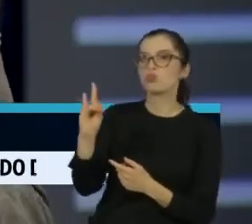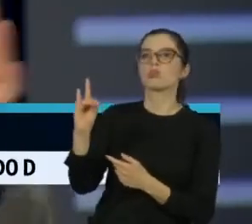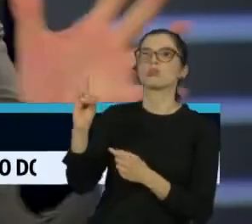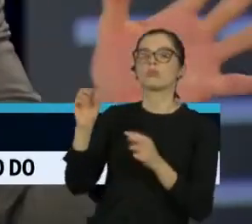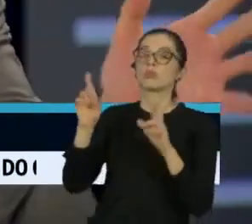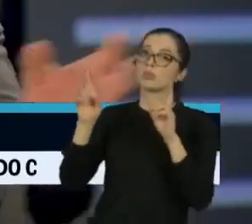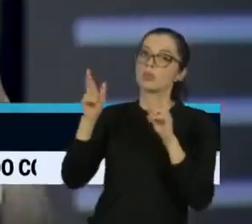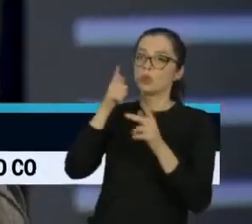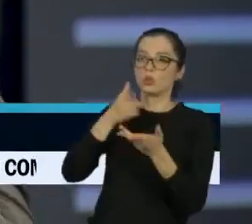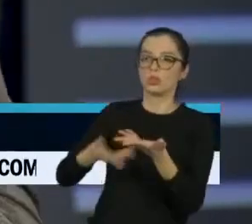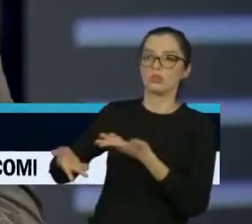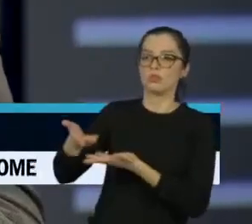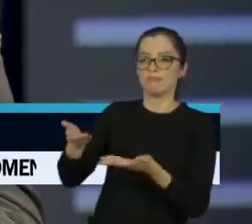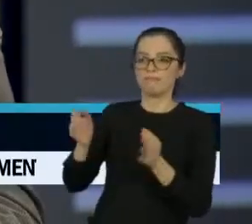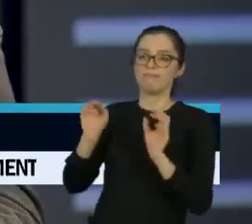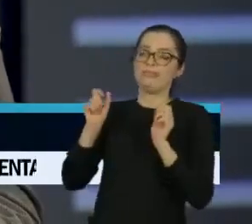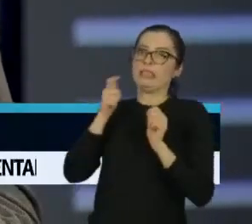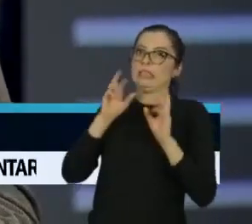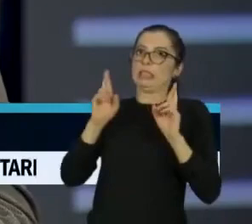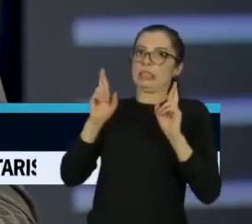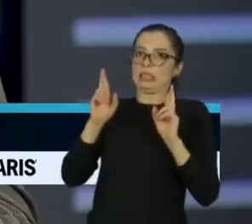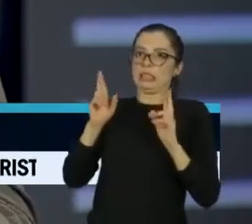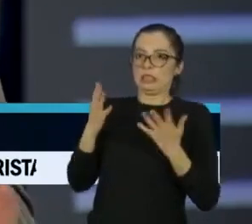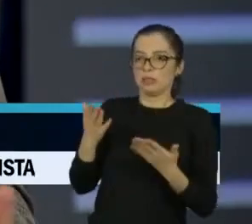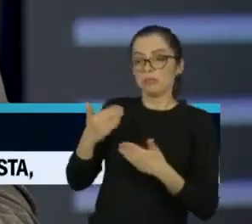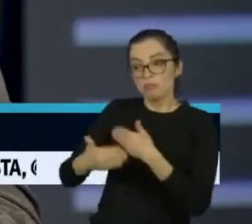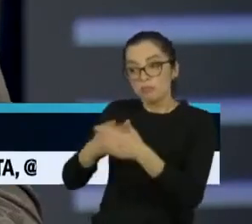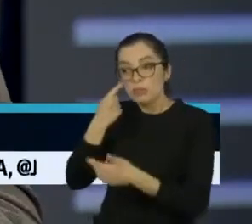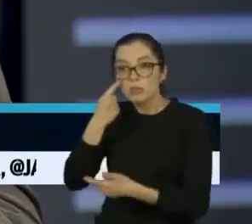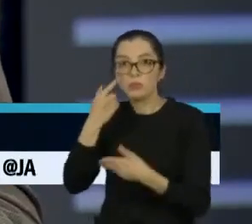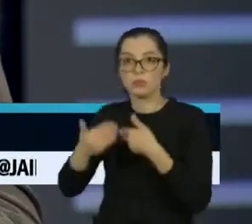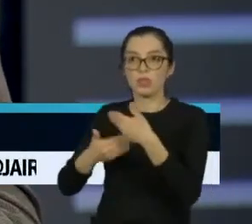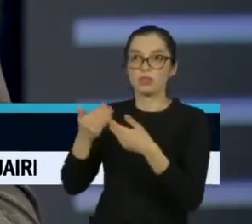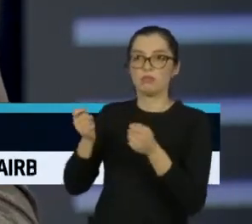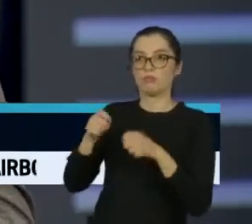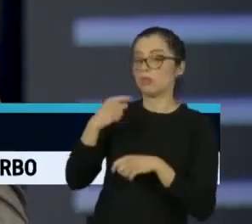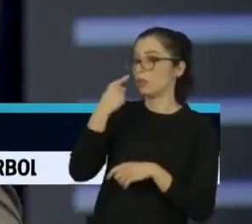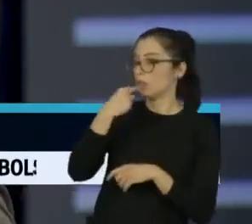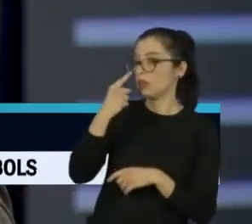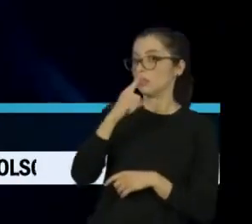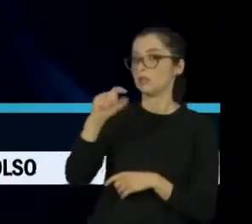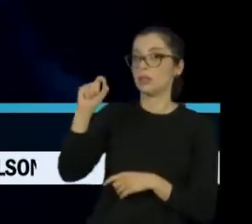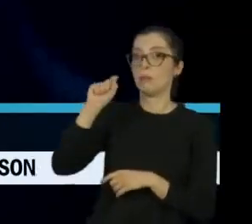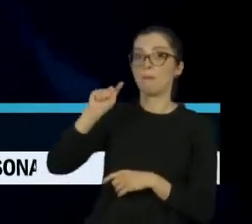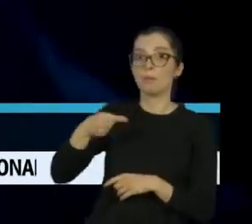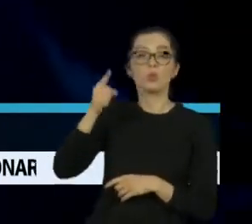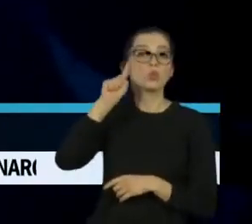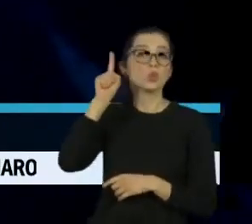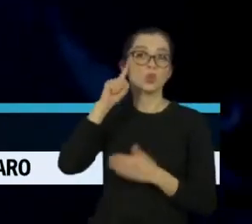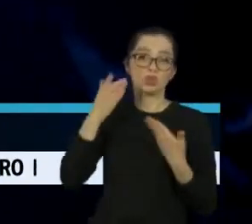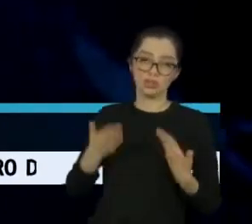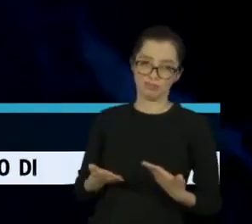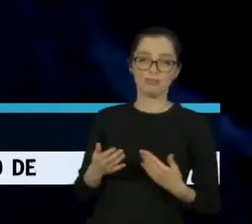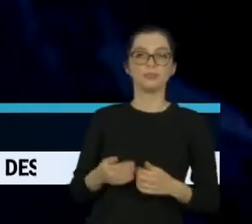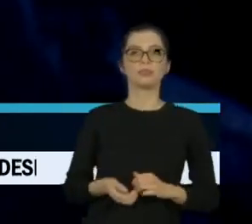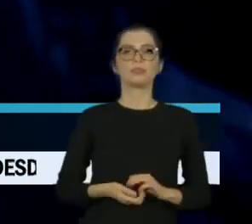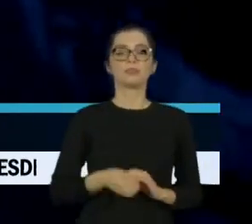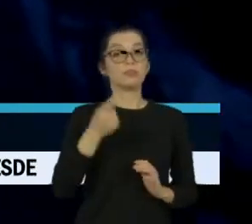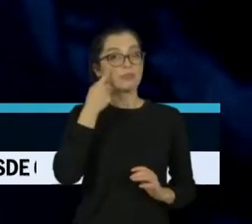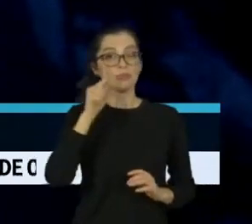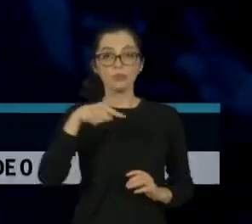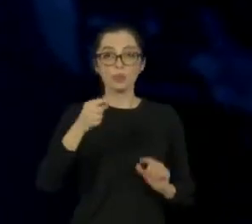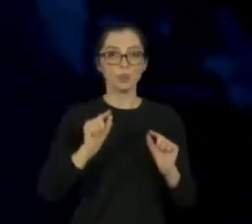saliva para poder disseminar isso, que dá para se fazer até 100 mil testes por dia. E veja daqui a pouco,